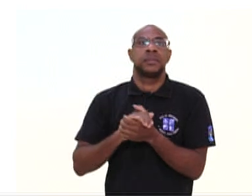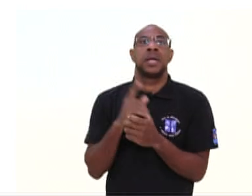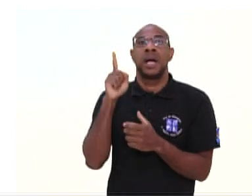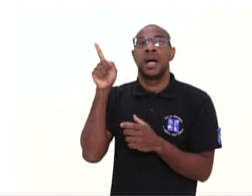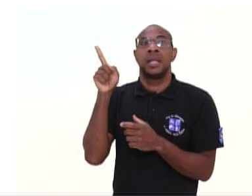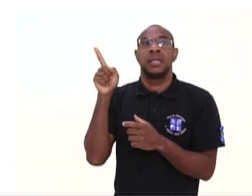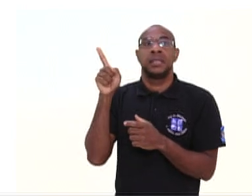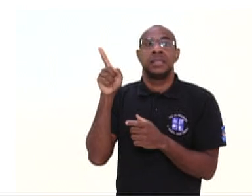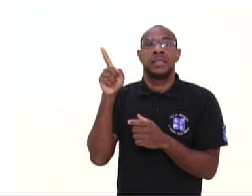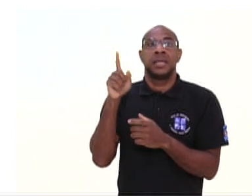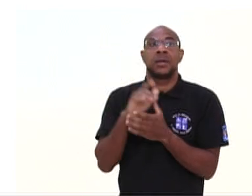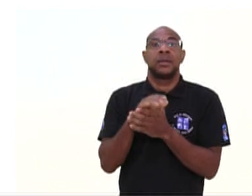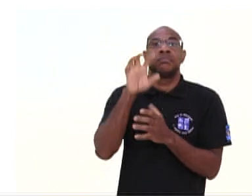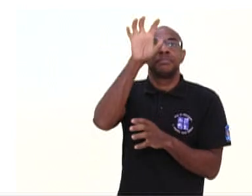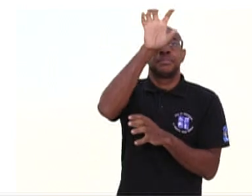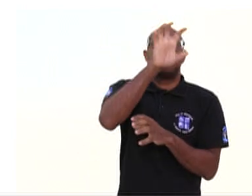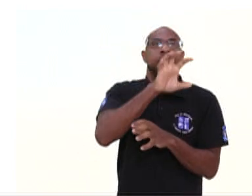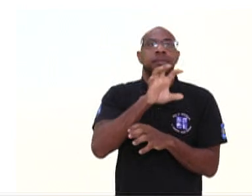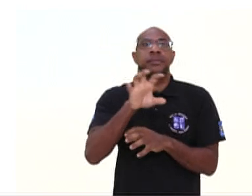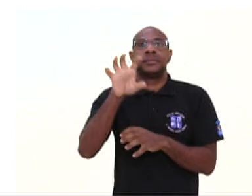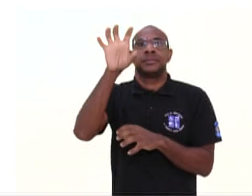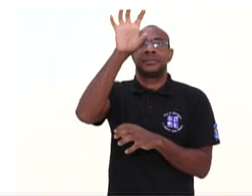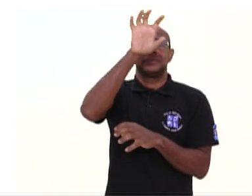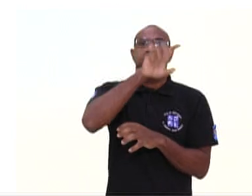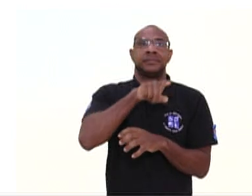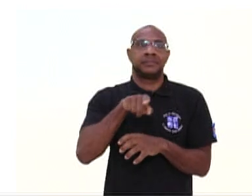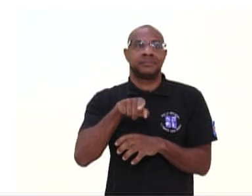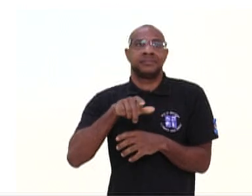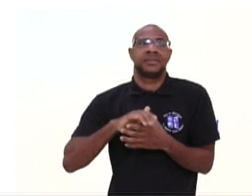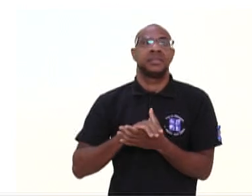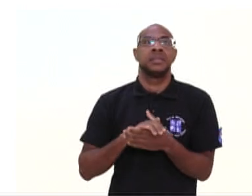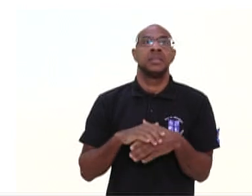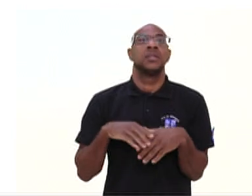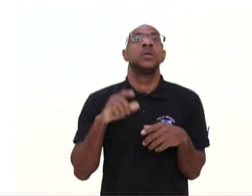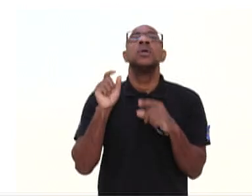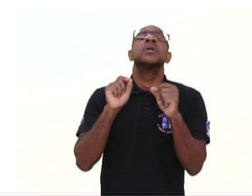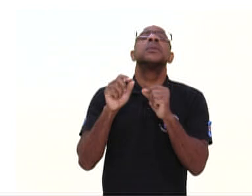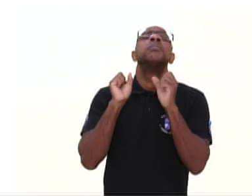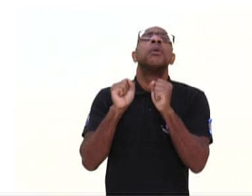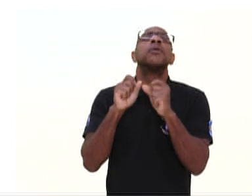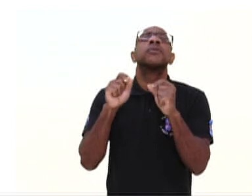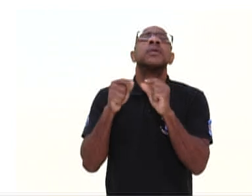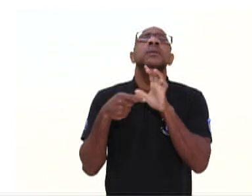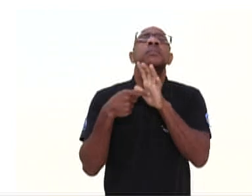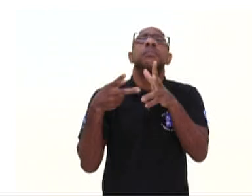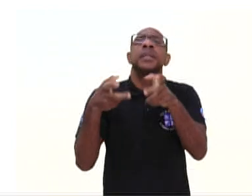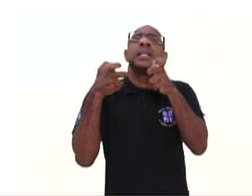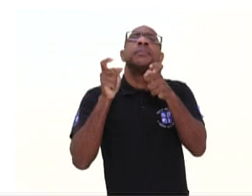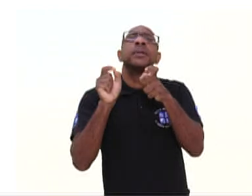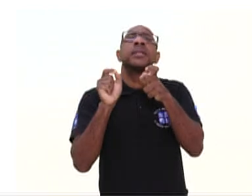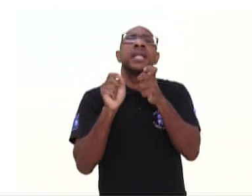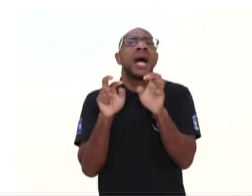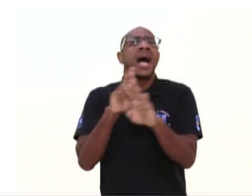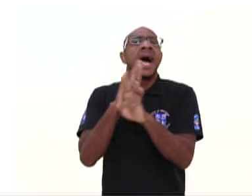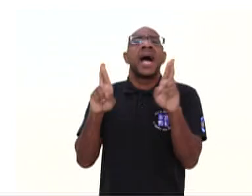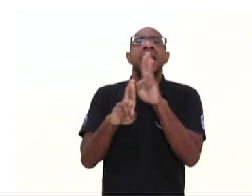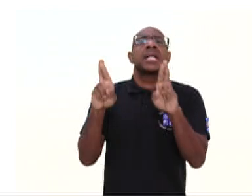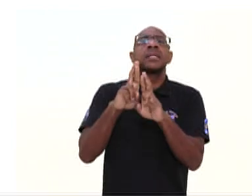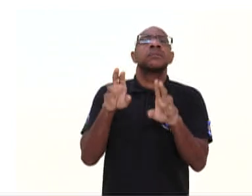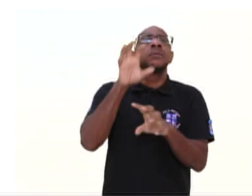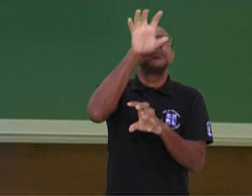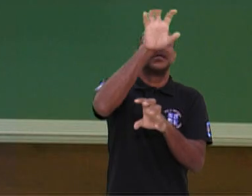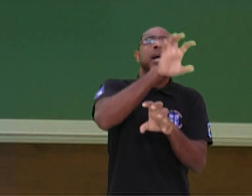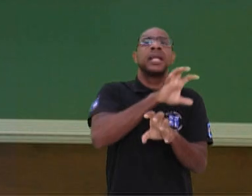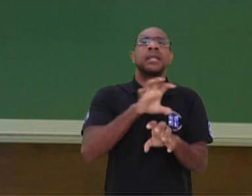as regiões do país e o comando dizia o que se pode deduzir a partir da relação entre as regiões e